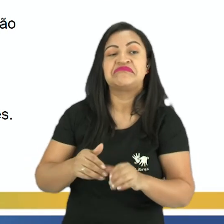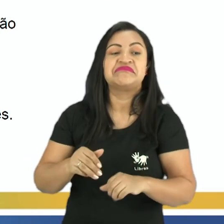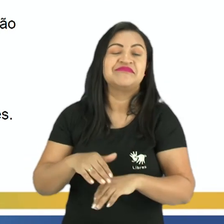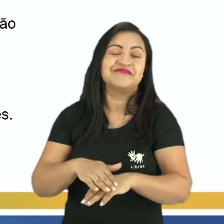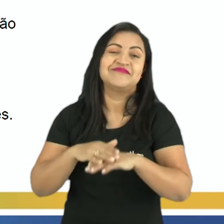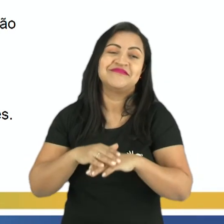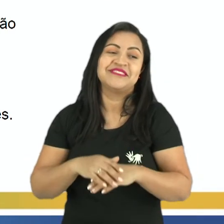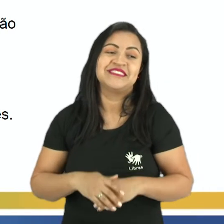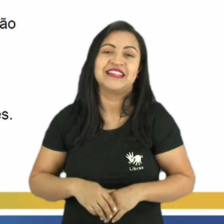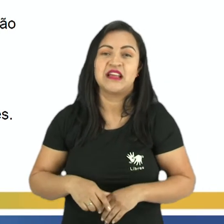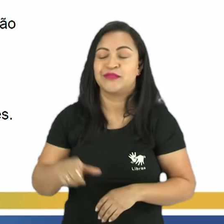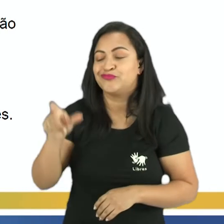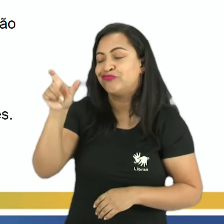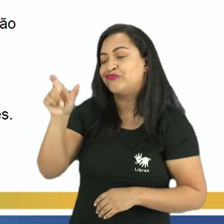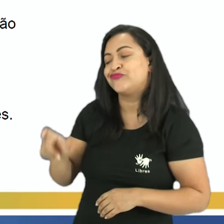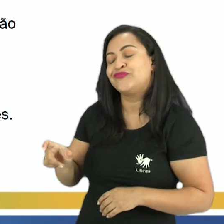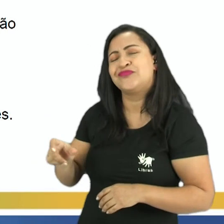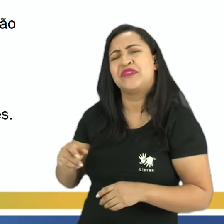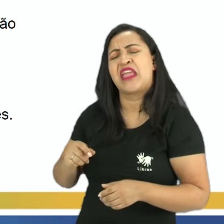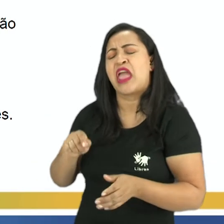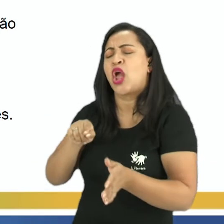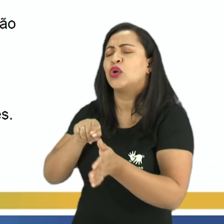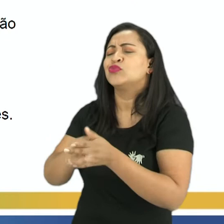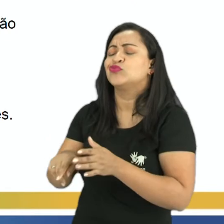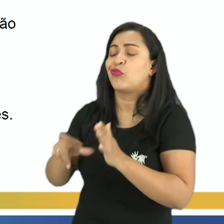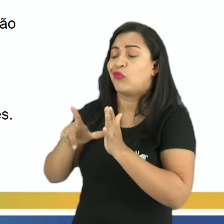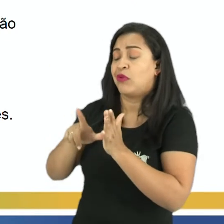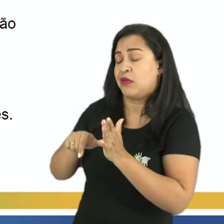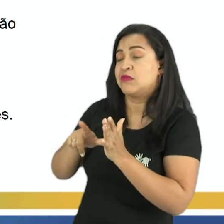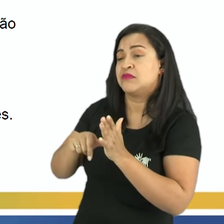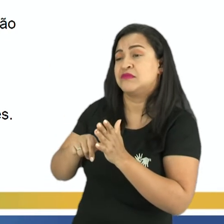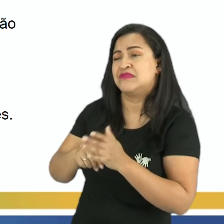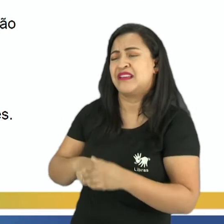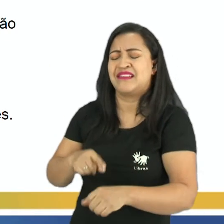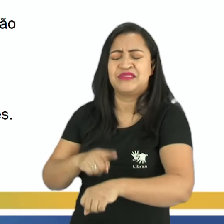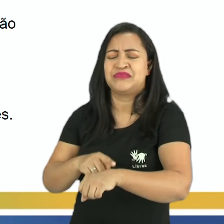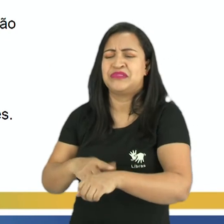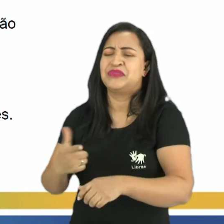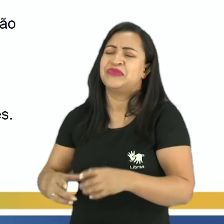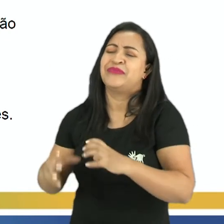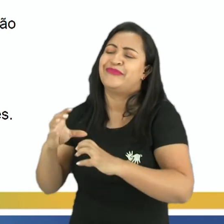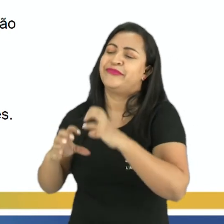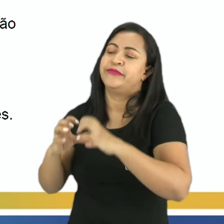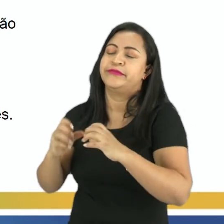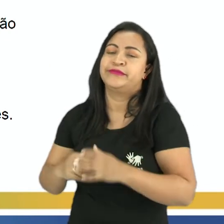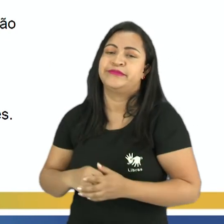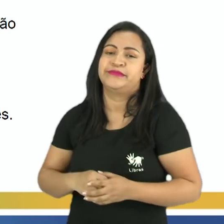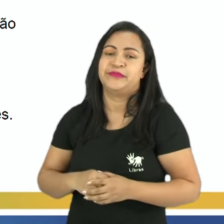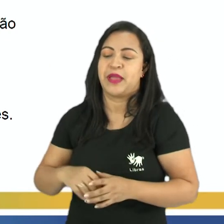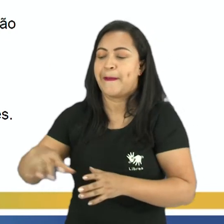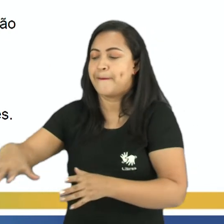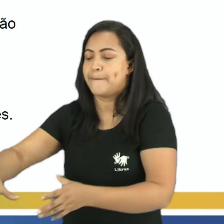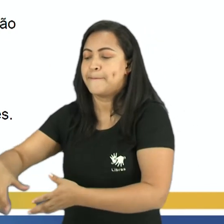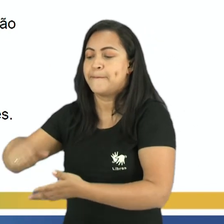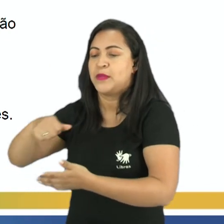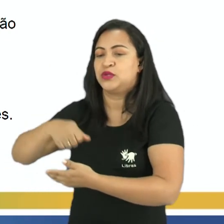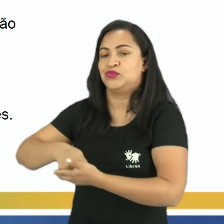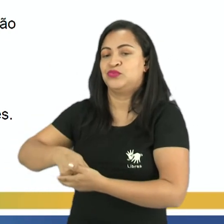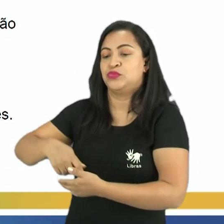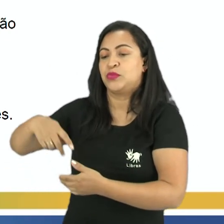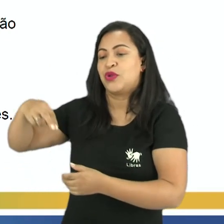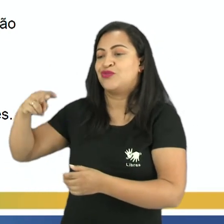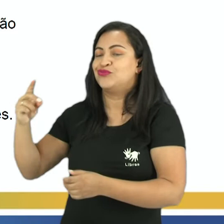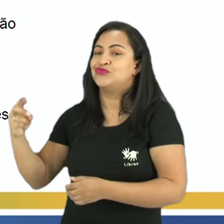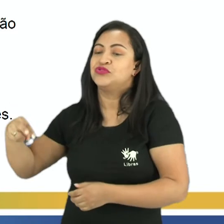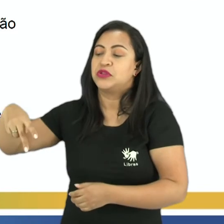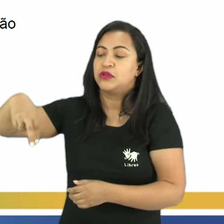Lúcio: Silvia, eu estou atrasado. Não tenho tempo para debates. pega a pasta e vai em direção